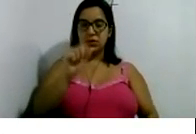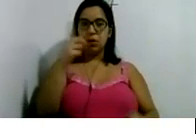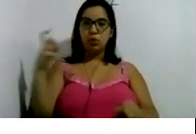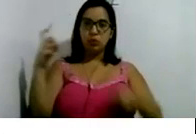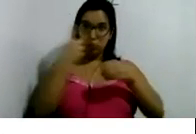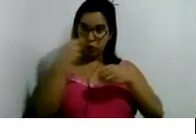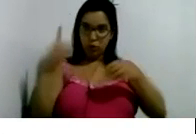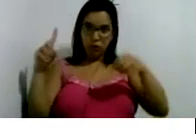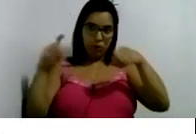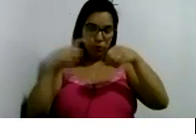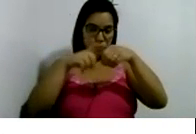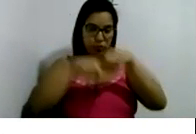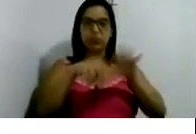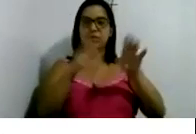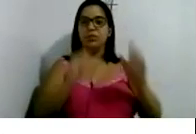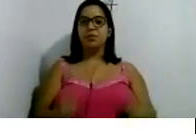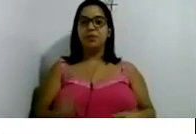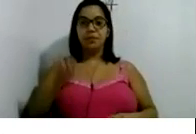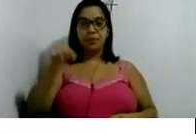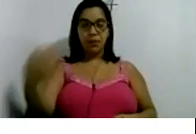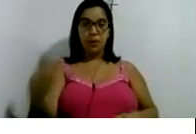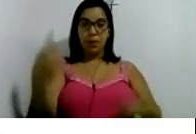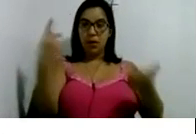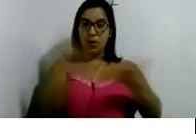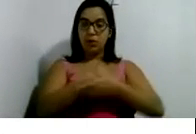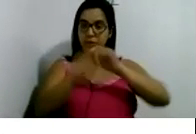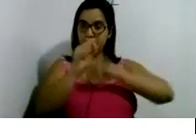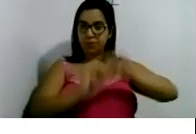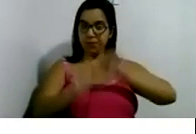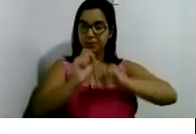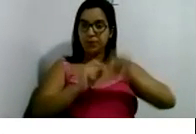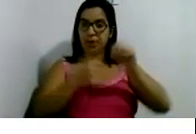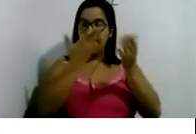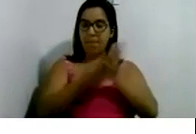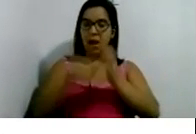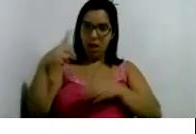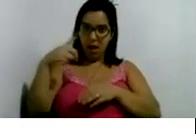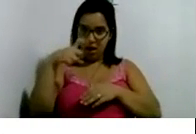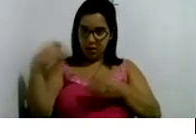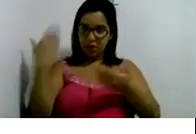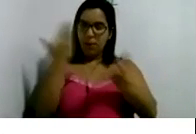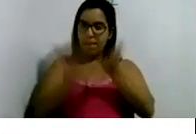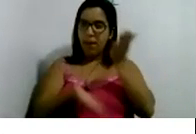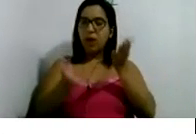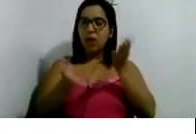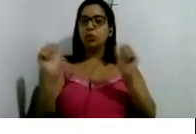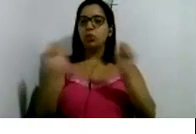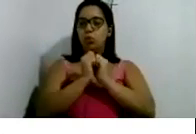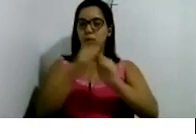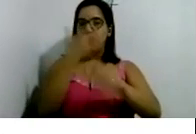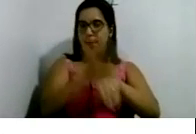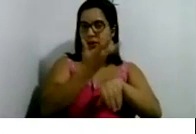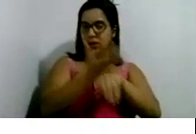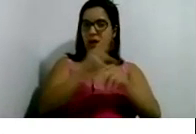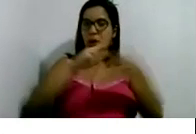esse oócito. Então, depois disso, a gente tem a perda da cauda espermática, a gente tem a união do material